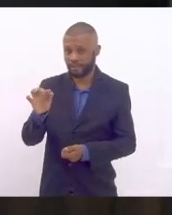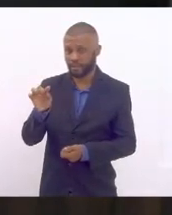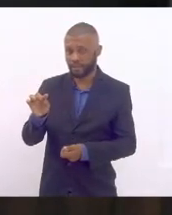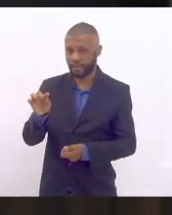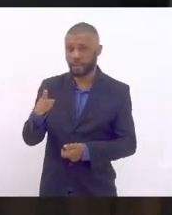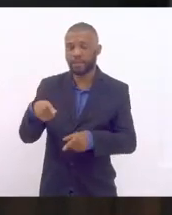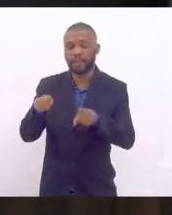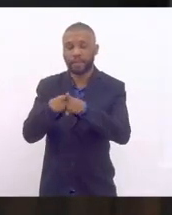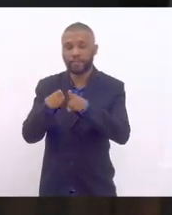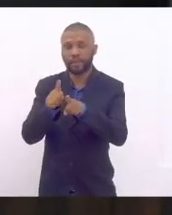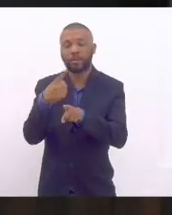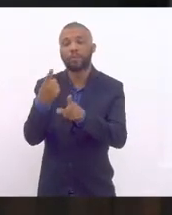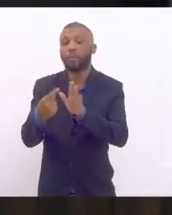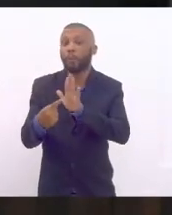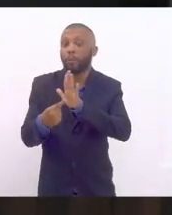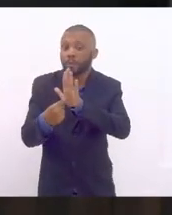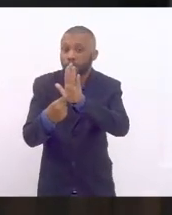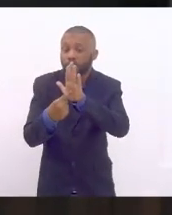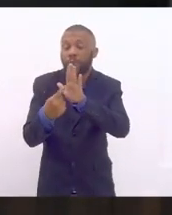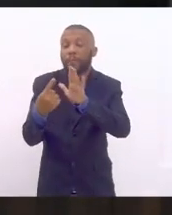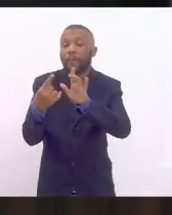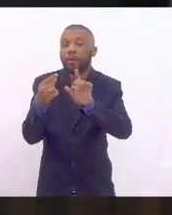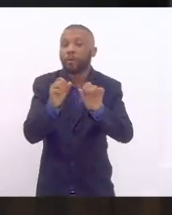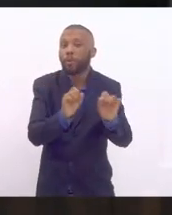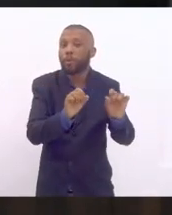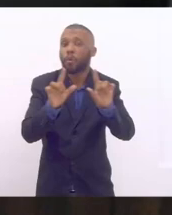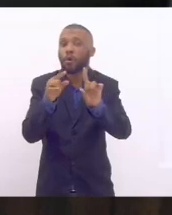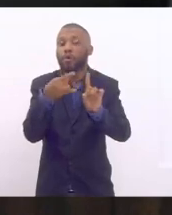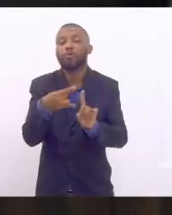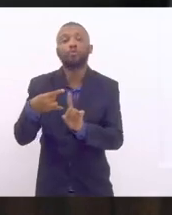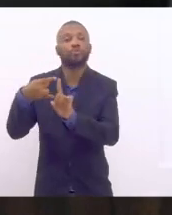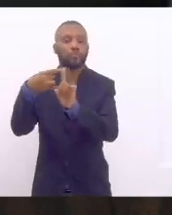e somos também transmitindo pelo viazoom